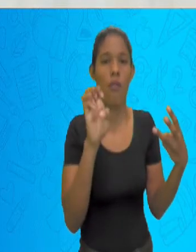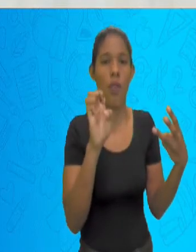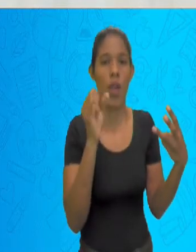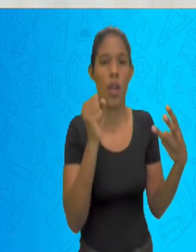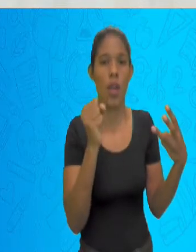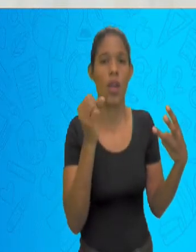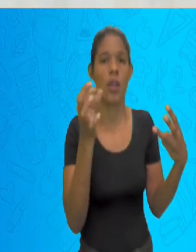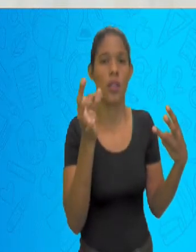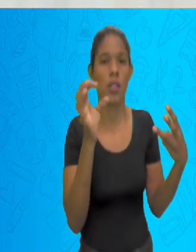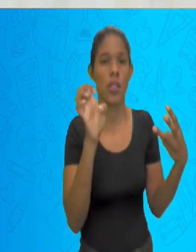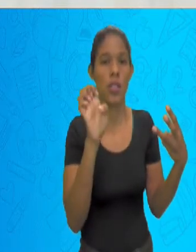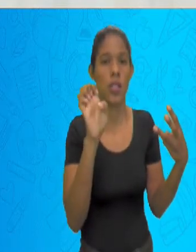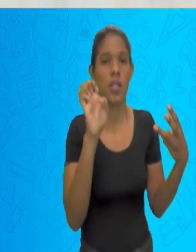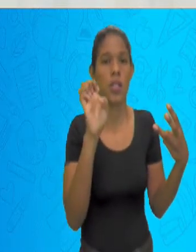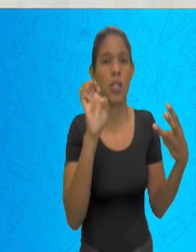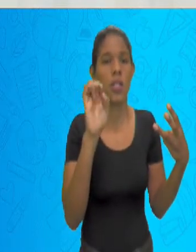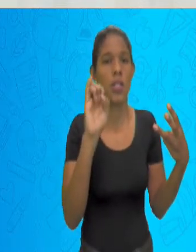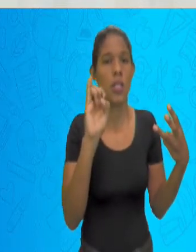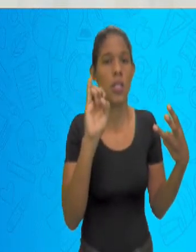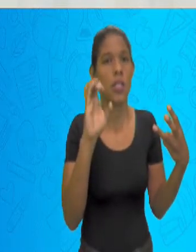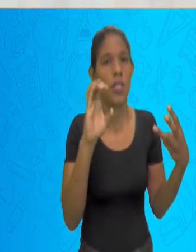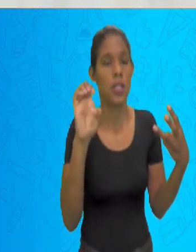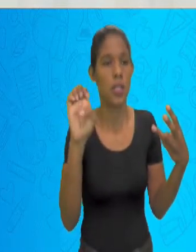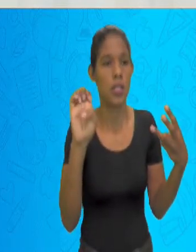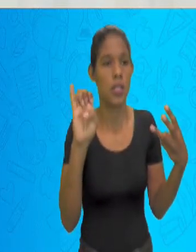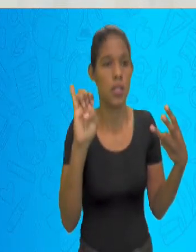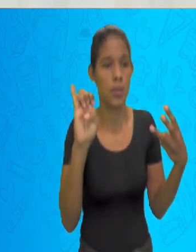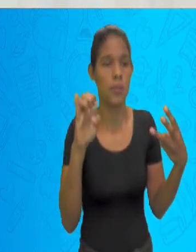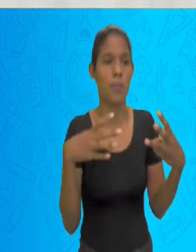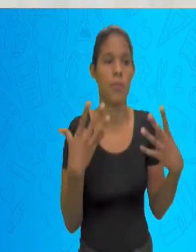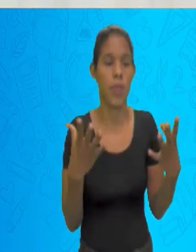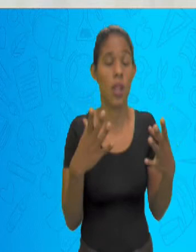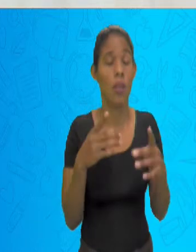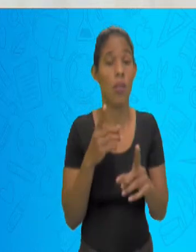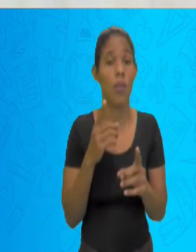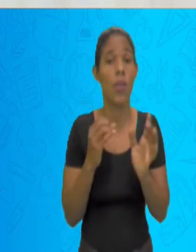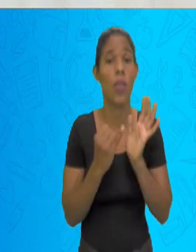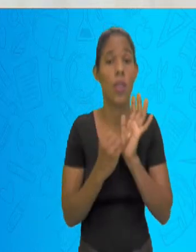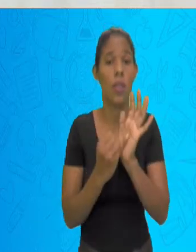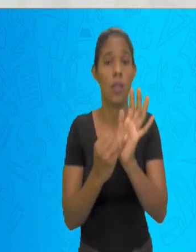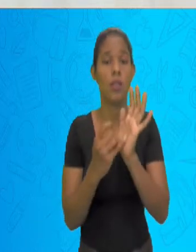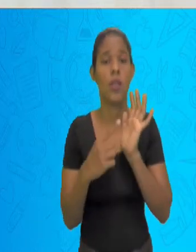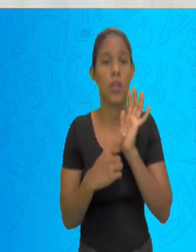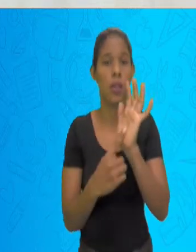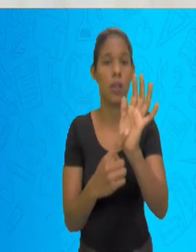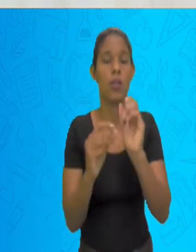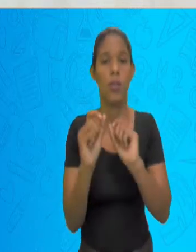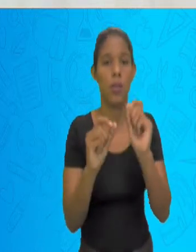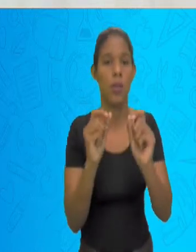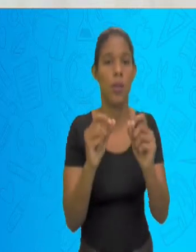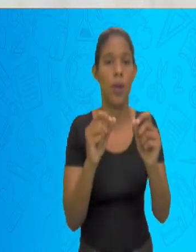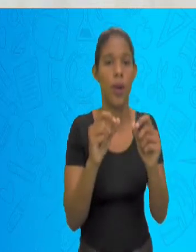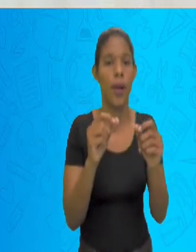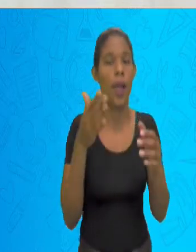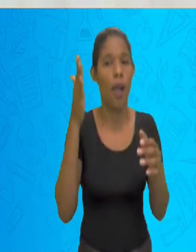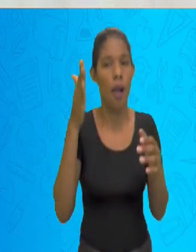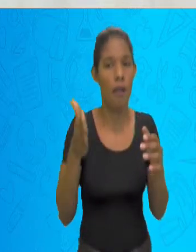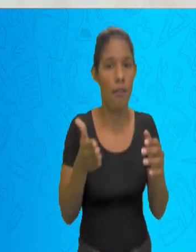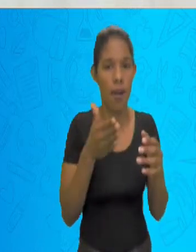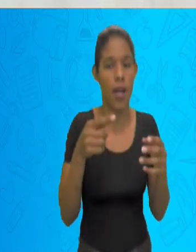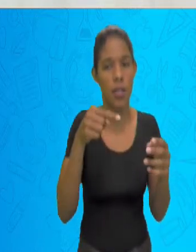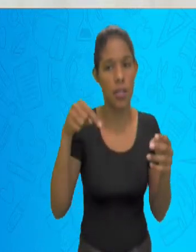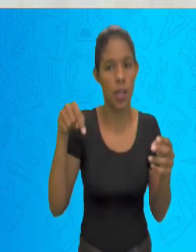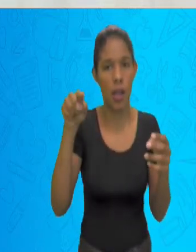caixa, para poder identificar esses elementos. Então, nós identificamos aqui a face, as arestas e